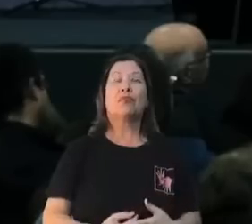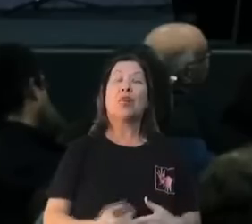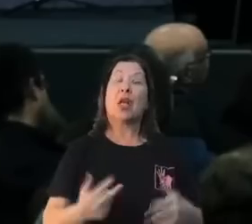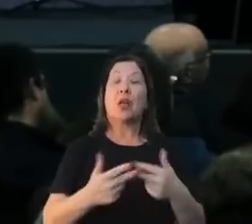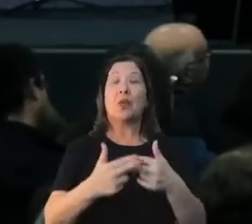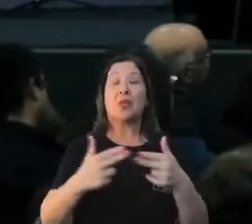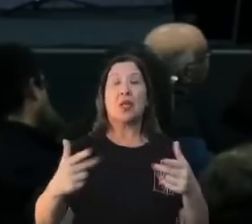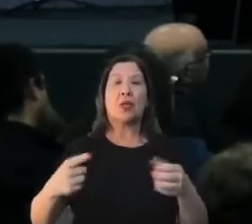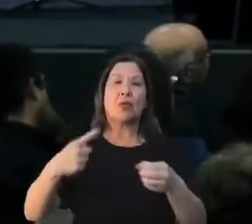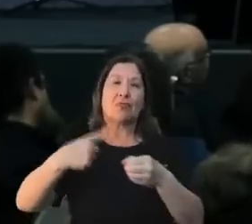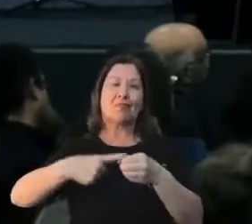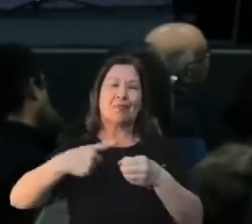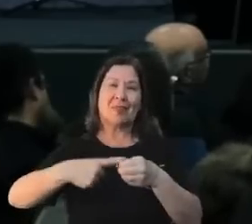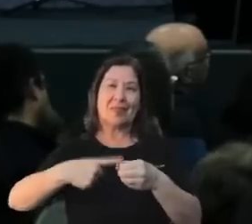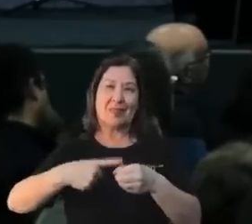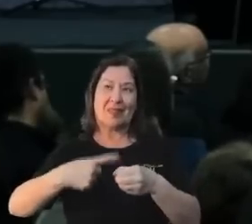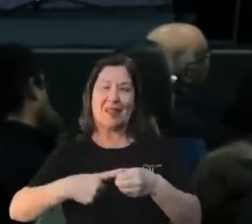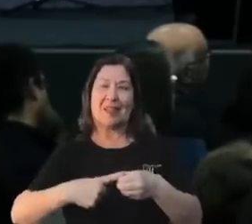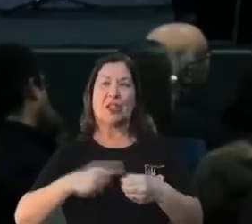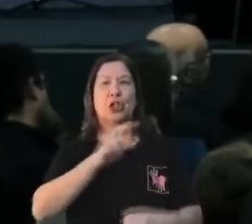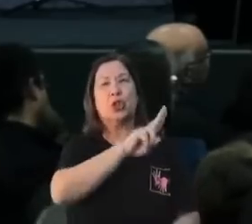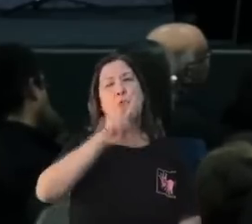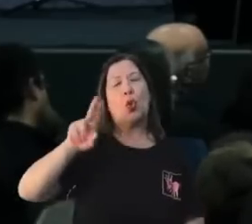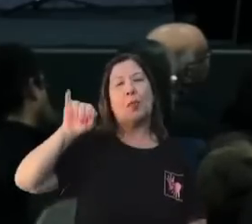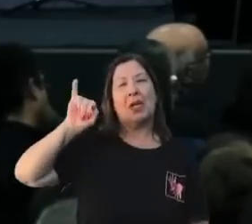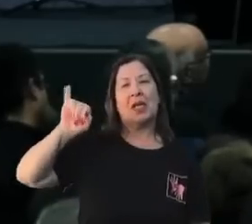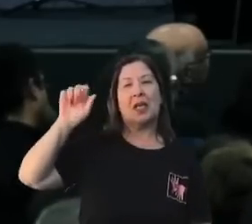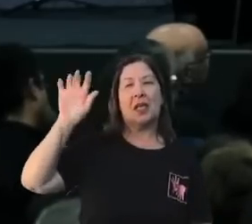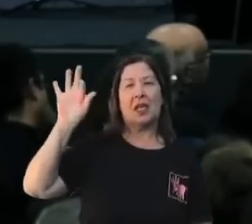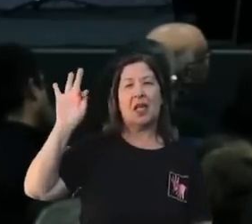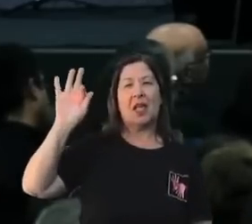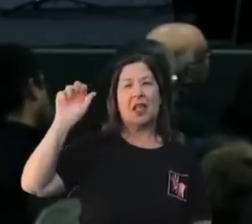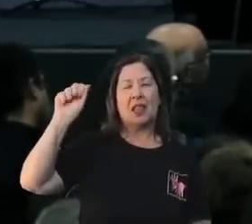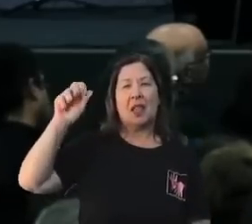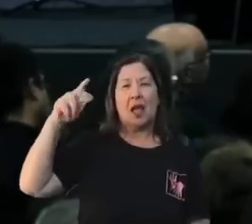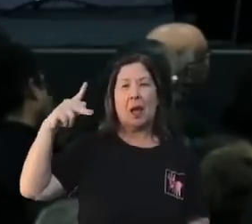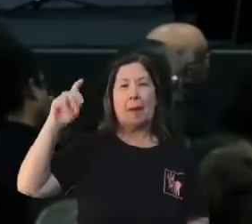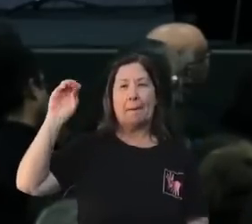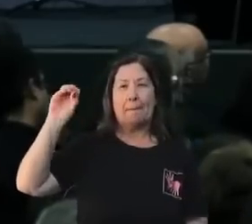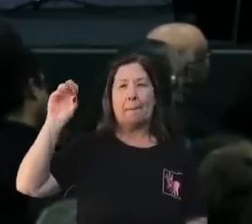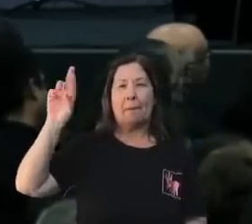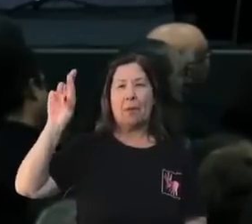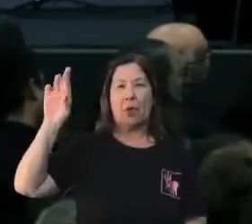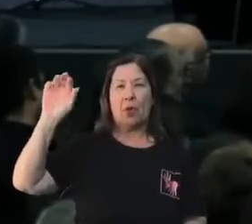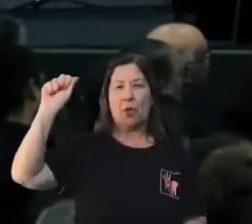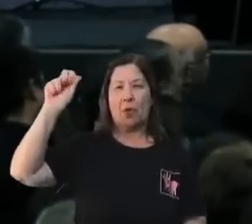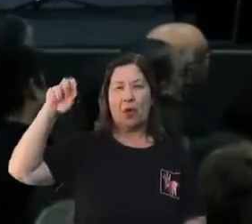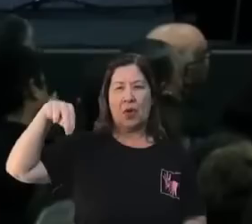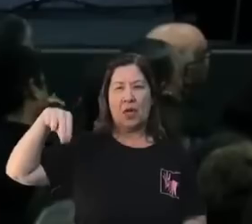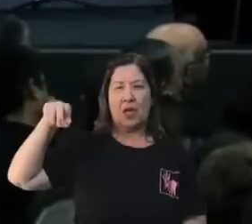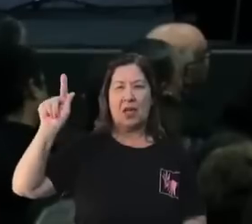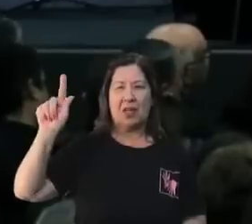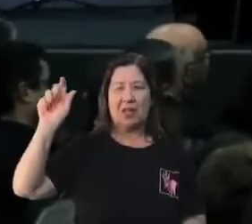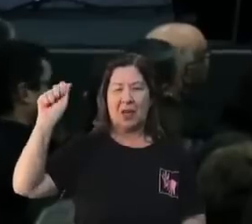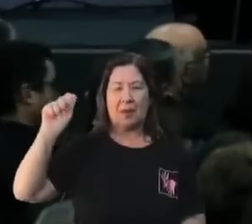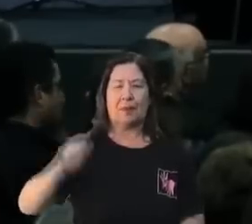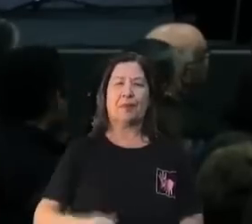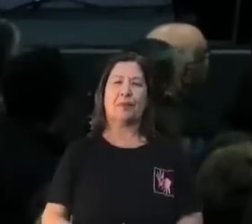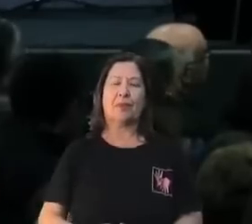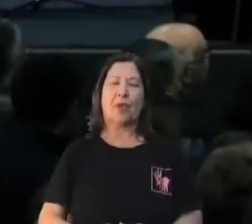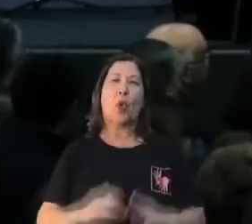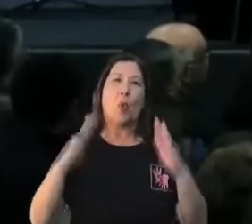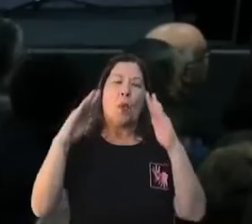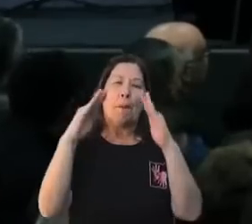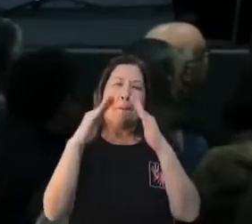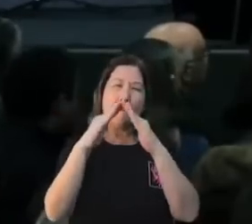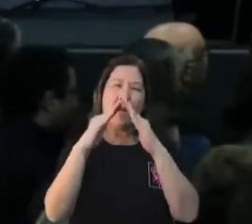interior da Paraíba chamada Itaporanga. Lá tinha uma igreja batista, batista missionária, que